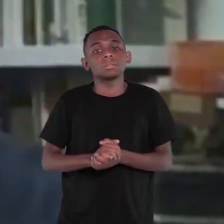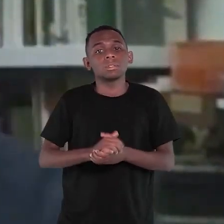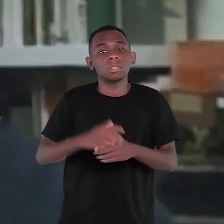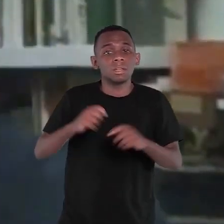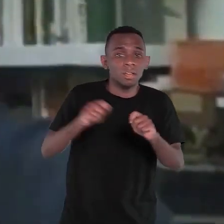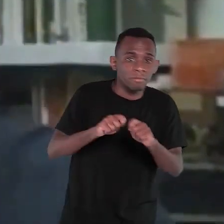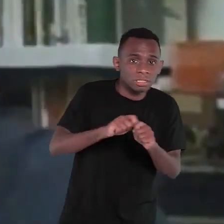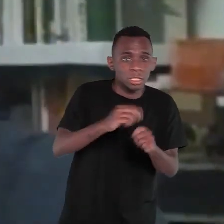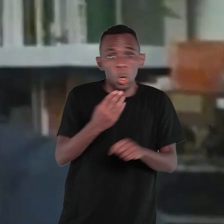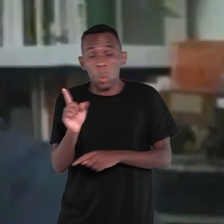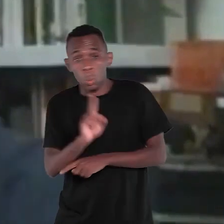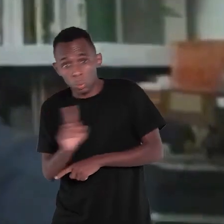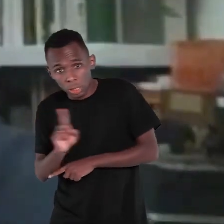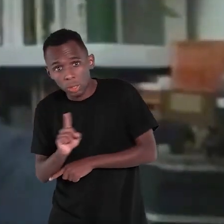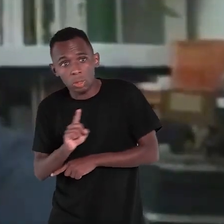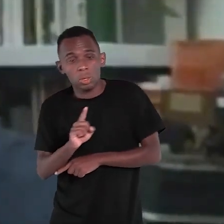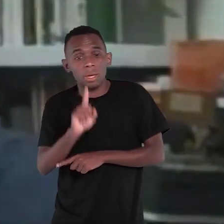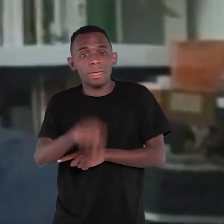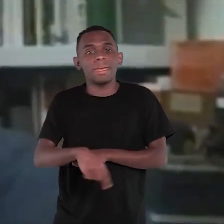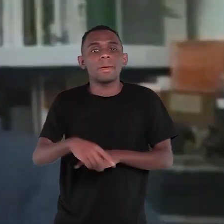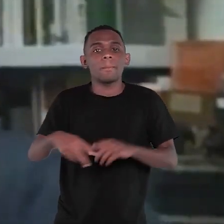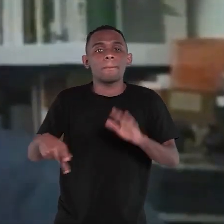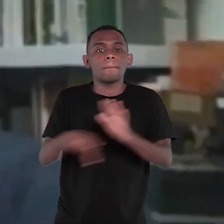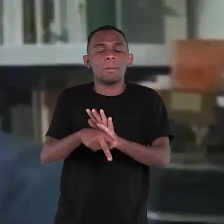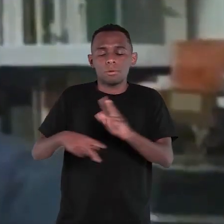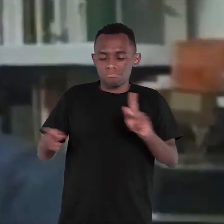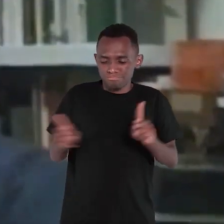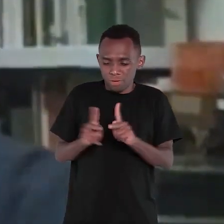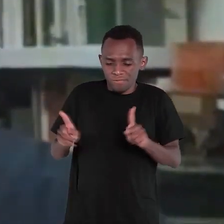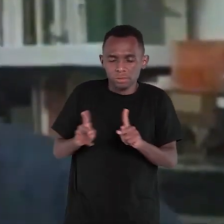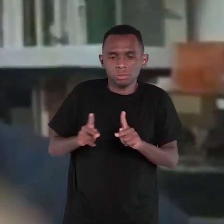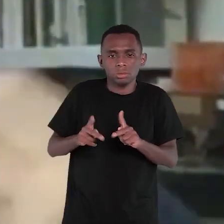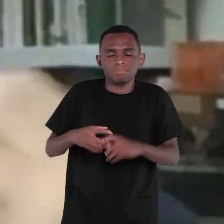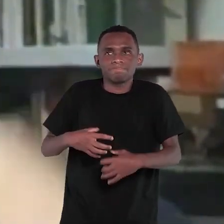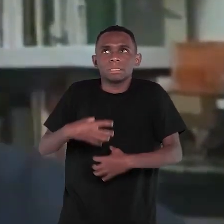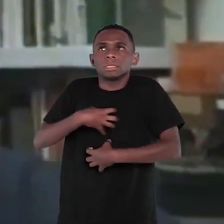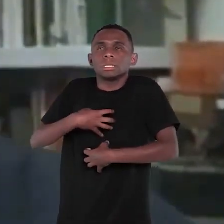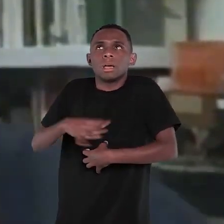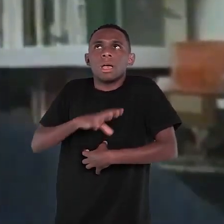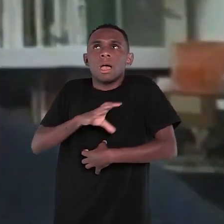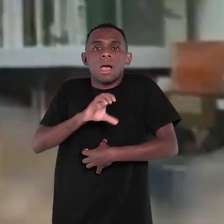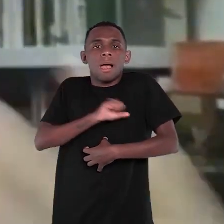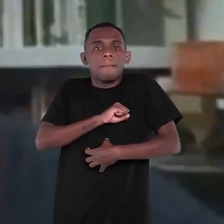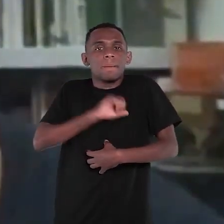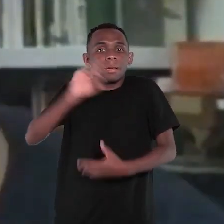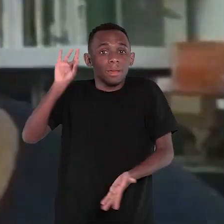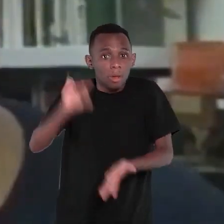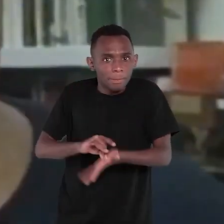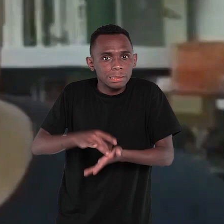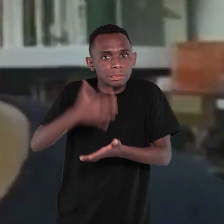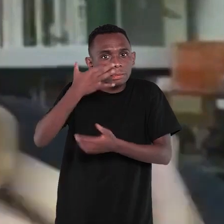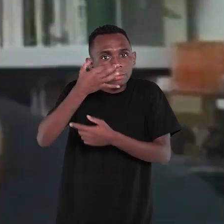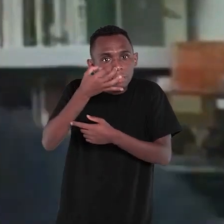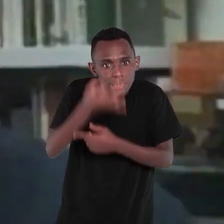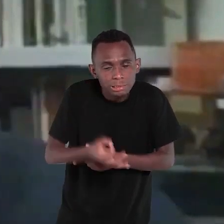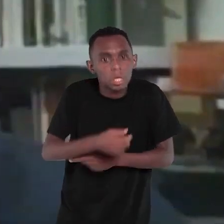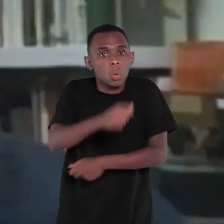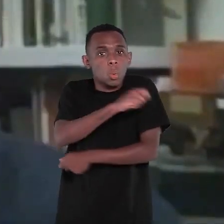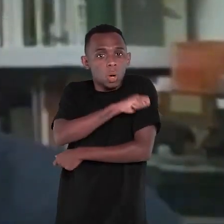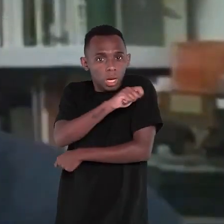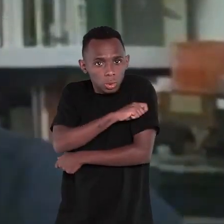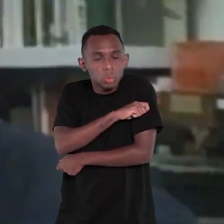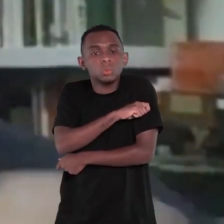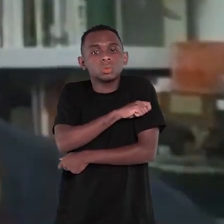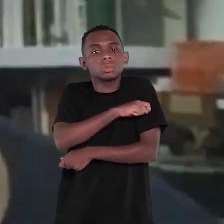está ou não fazendo o trabalho de encantamento é o professor, quer dizer, um professor apaixonado, que realmente se interesse